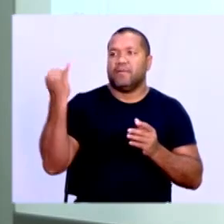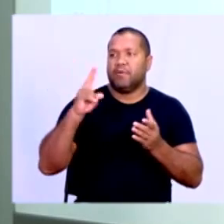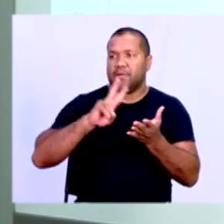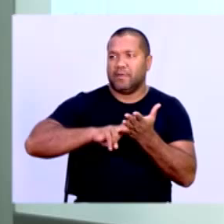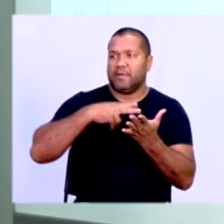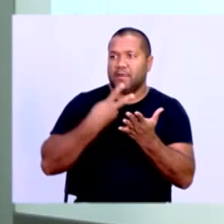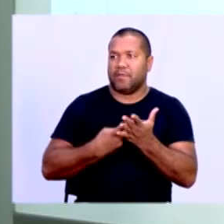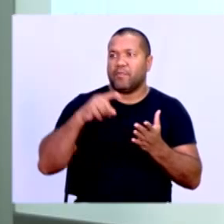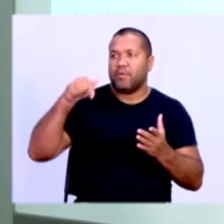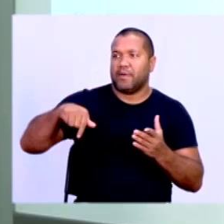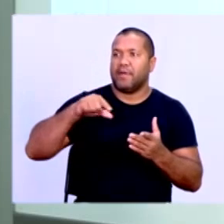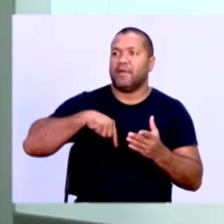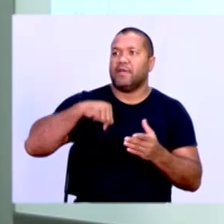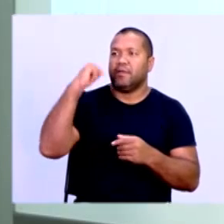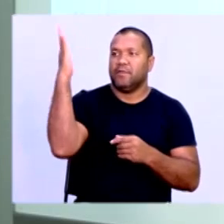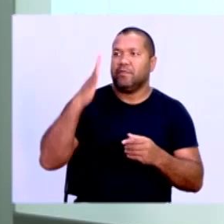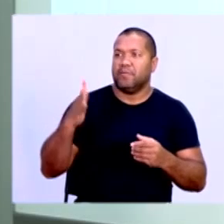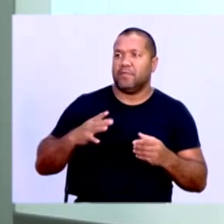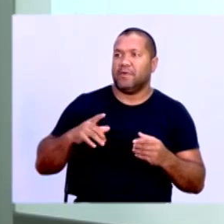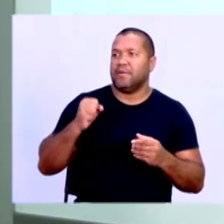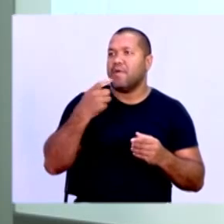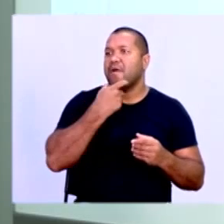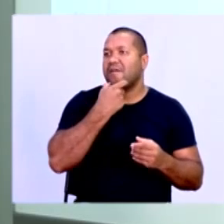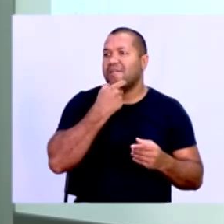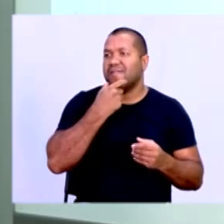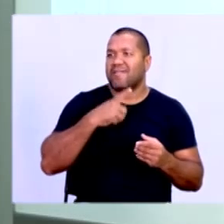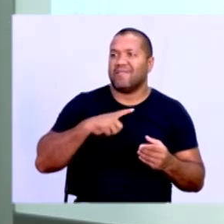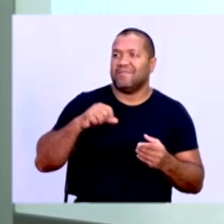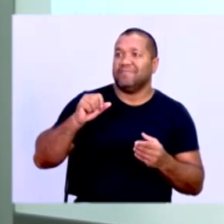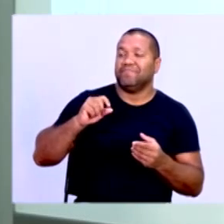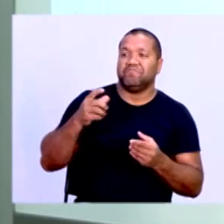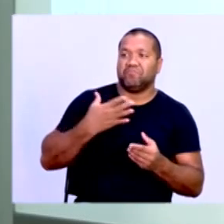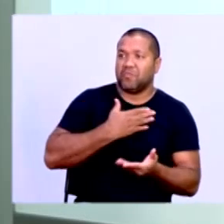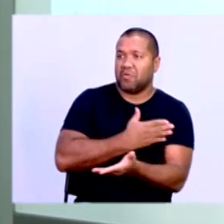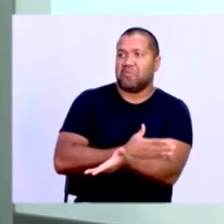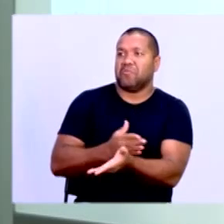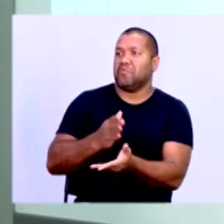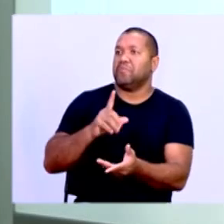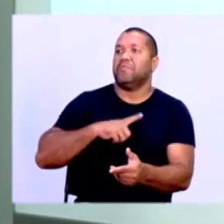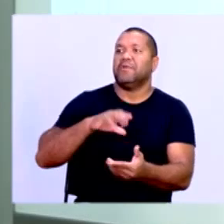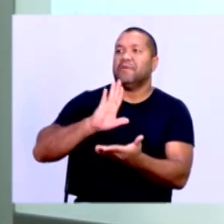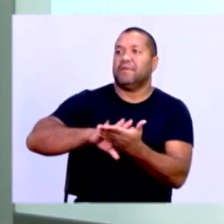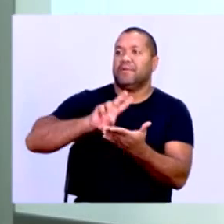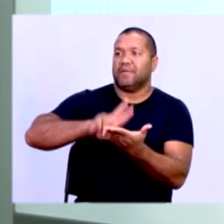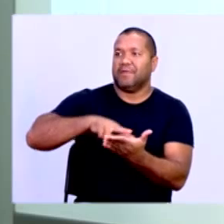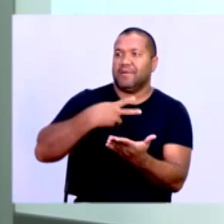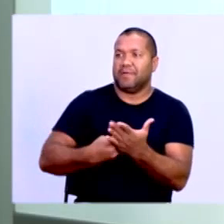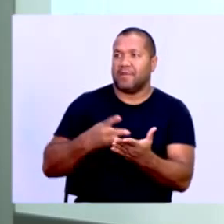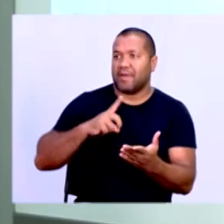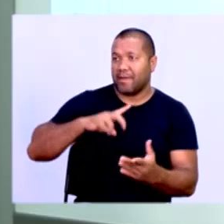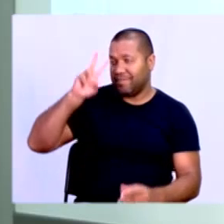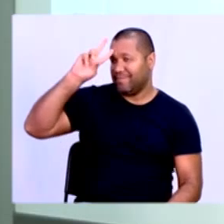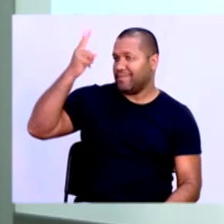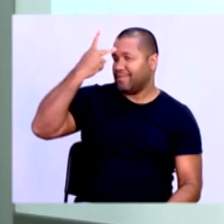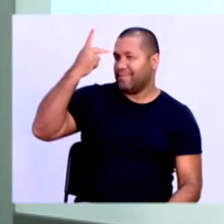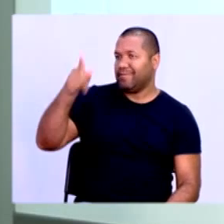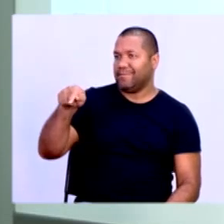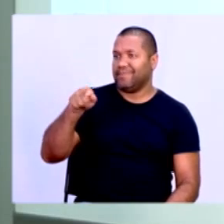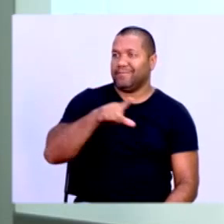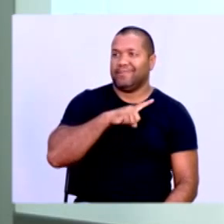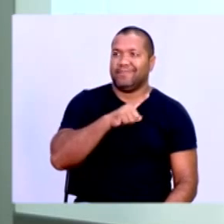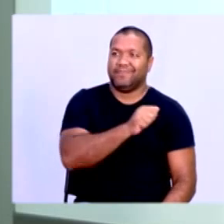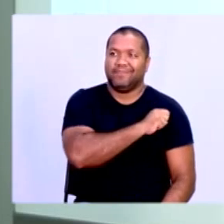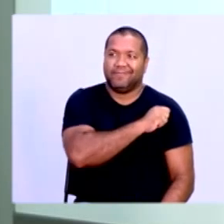não está acostumado a traduzir as coisas, acaba usando as palavras em inglês, né? E acaba confundindo vocês, alunos, né? Então,